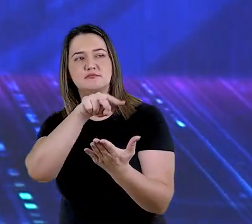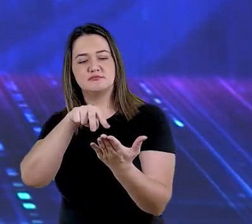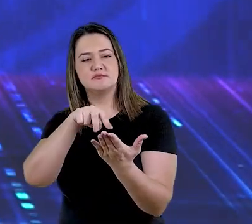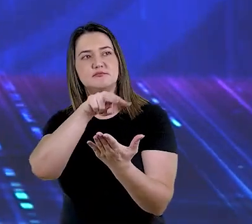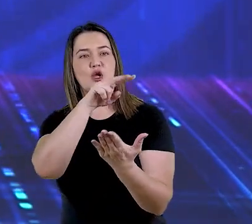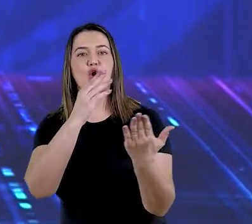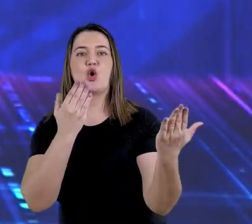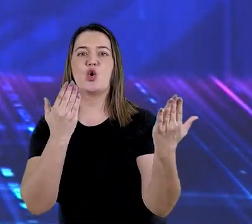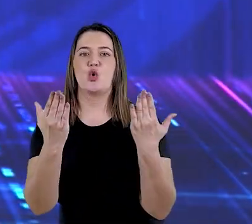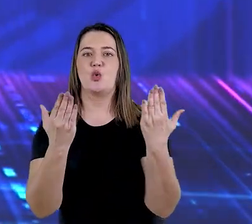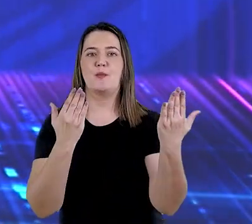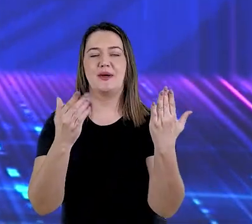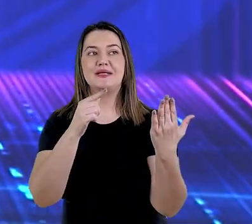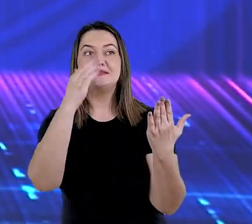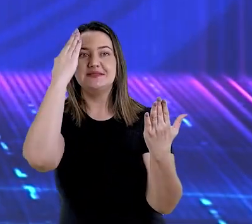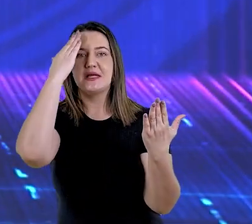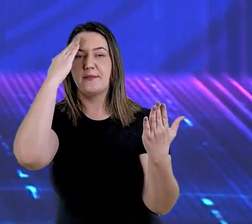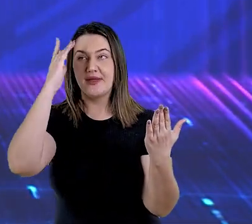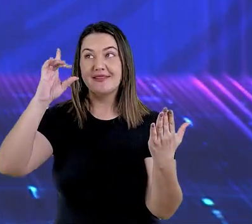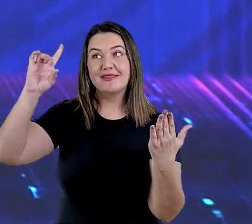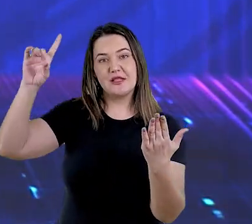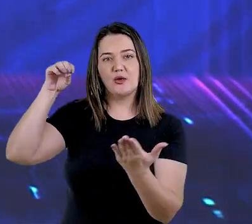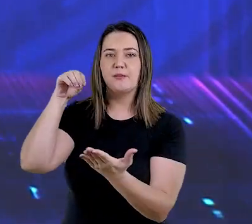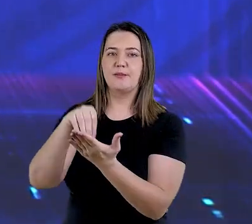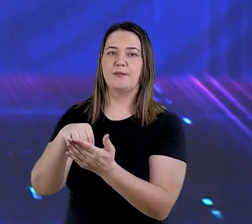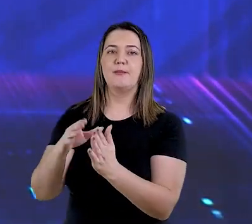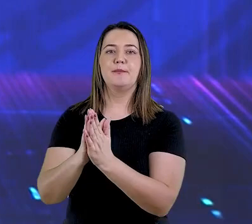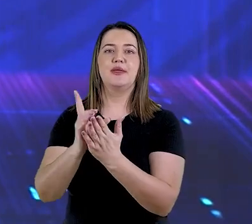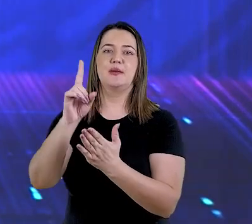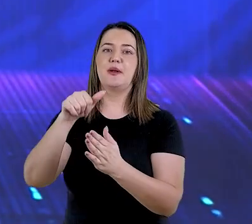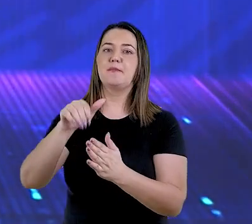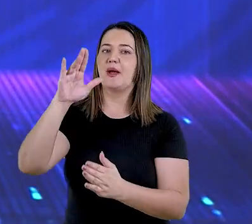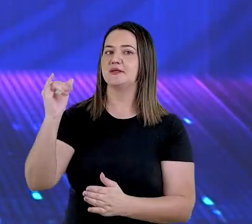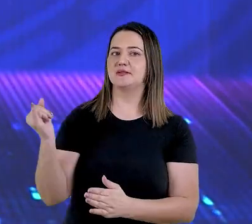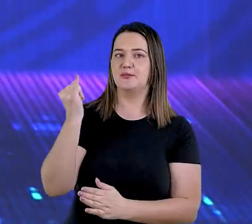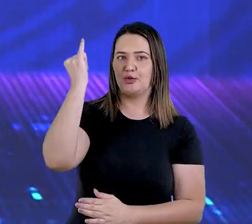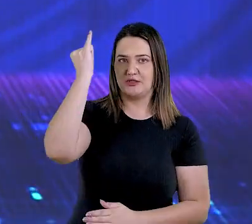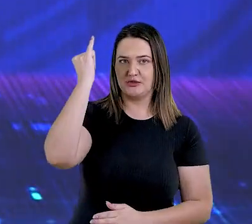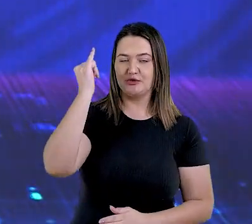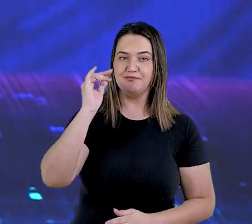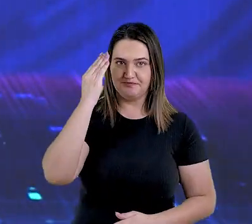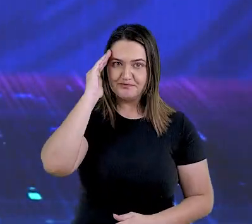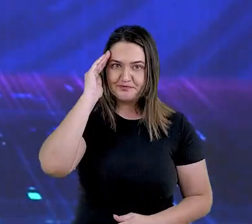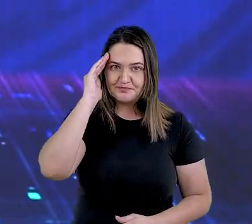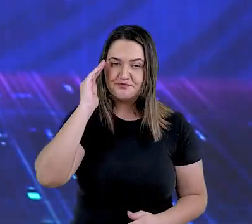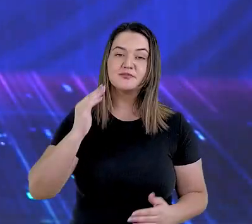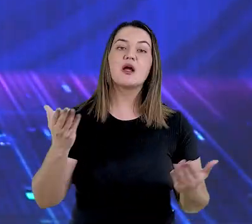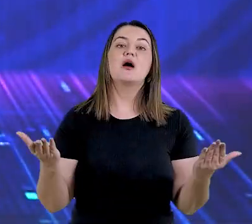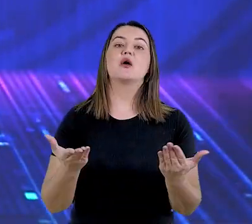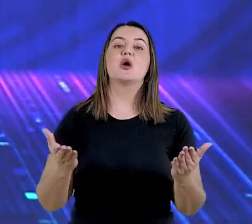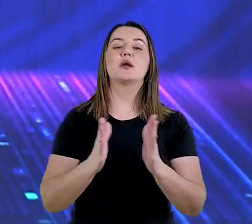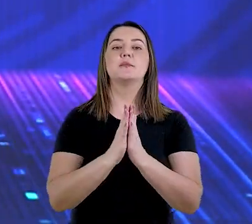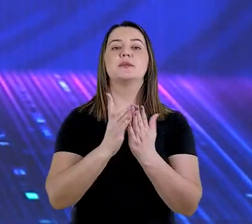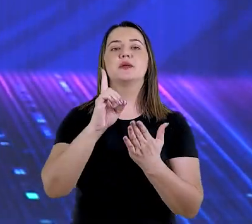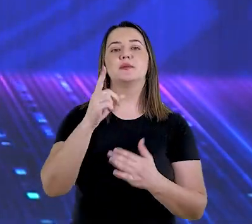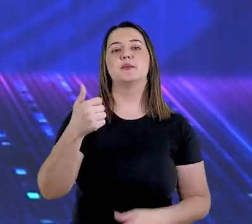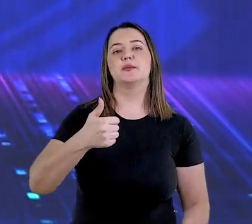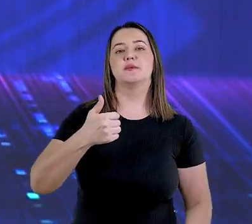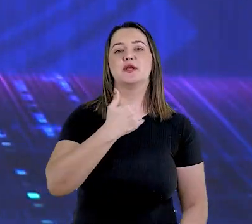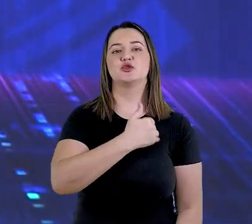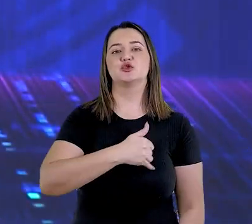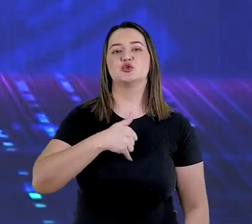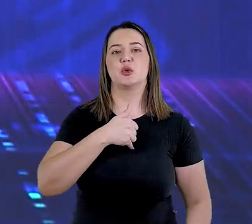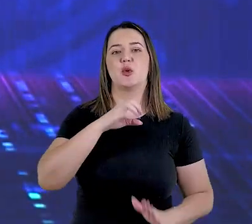de lado o que as pessoas falam e fica com aquilo que Deus deixou como revelação para todos nós. Abra sua Bíblia. Vamos a 1 João, no